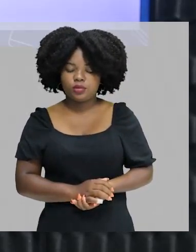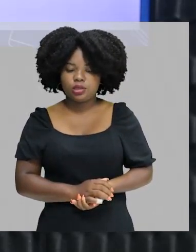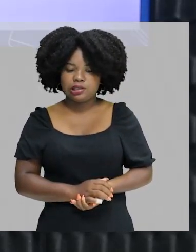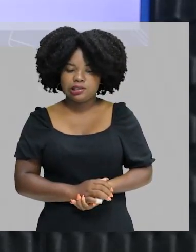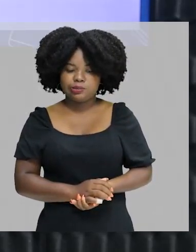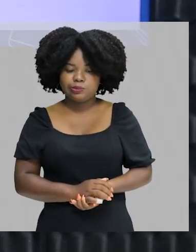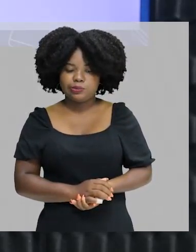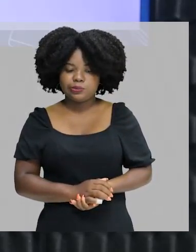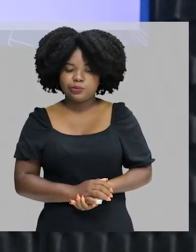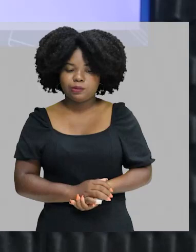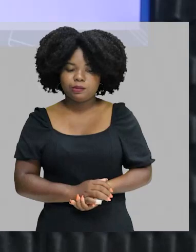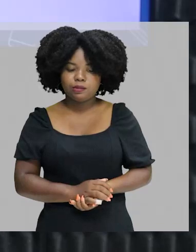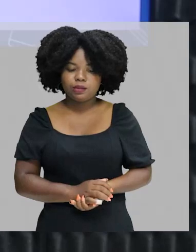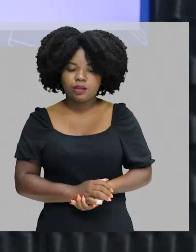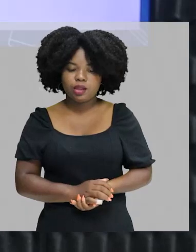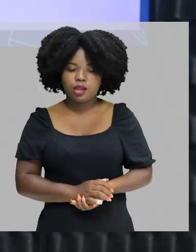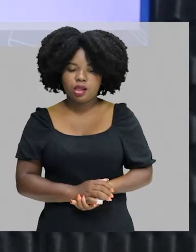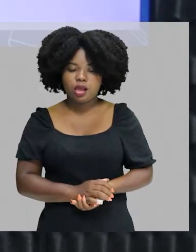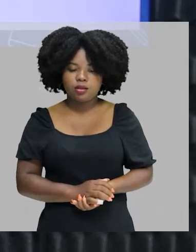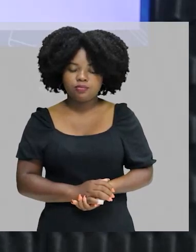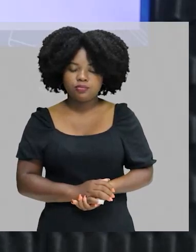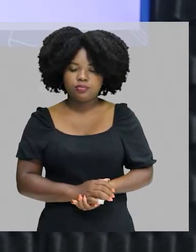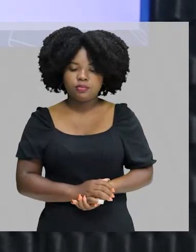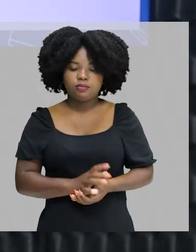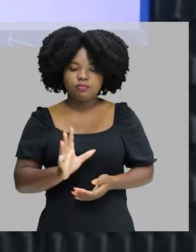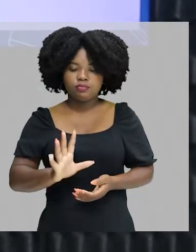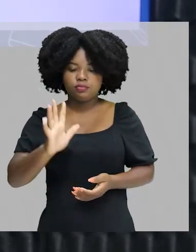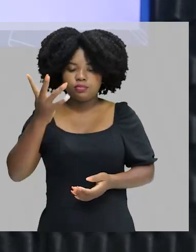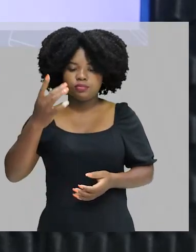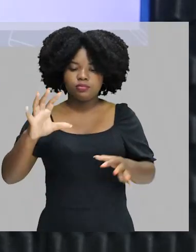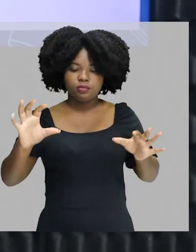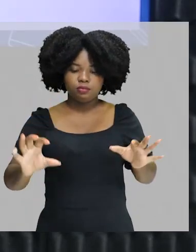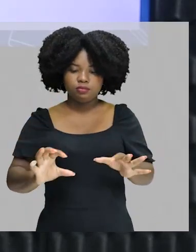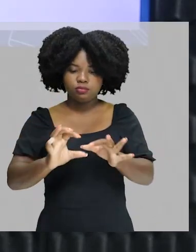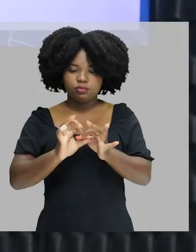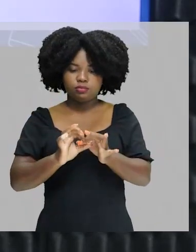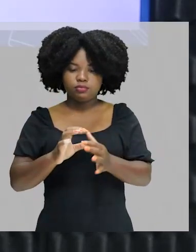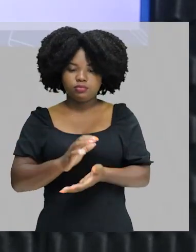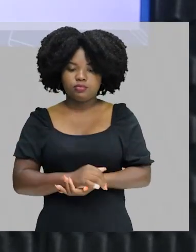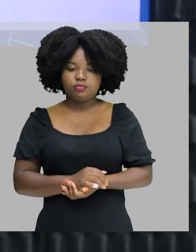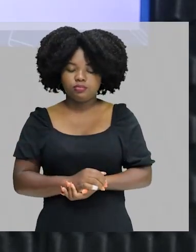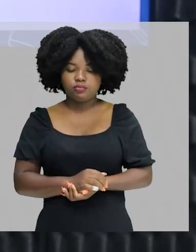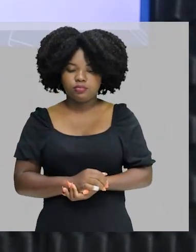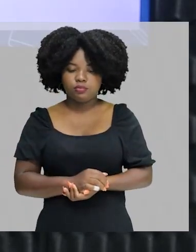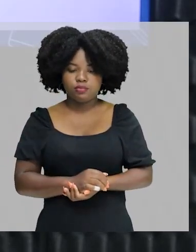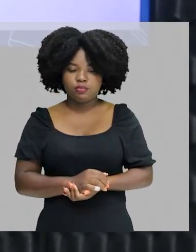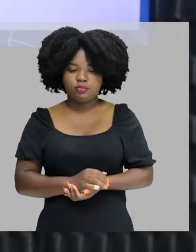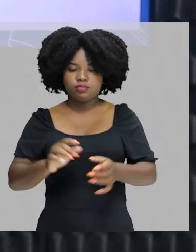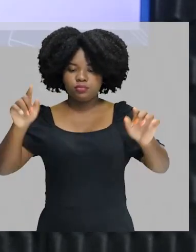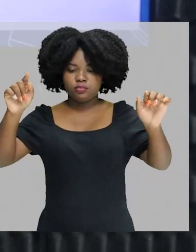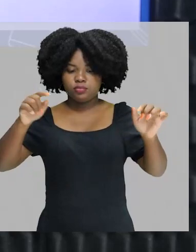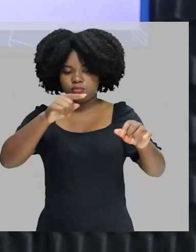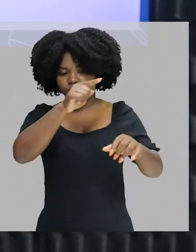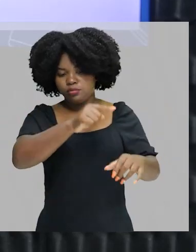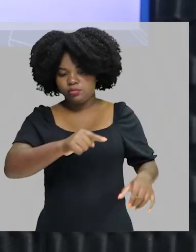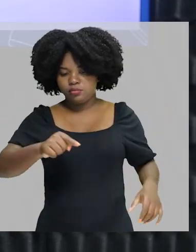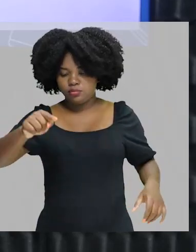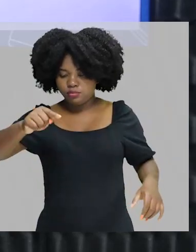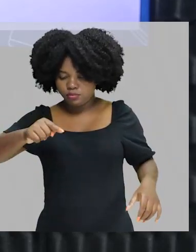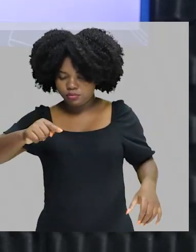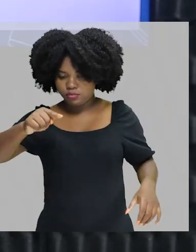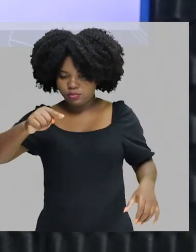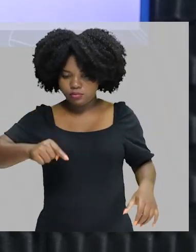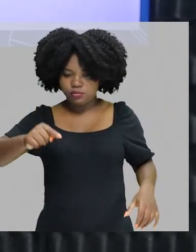ó, nesse ponto, turminha, é o ponto que acontece a ligação, né? É o ponto de junção